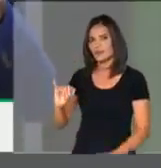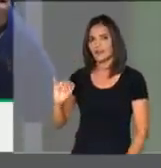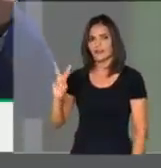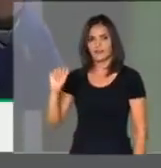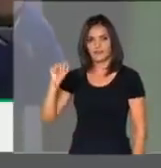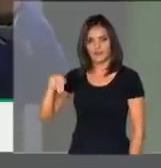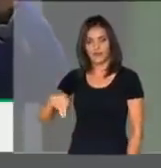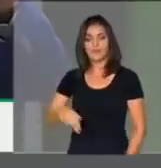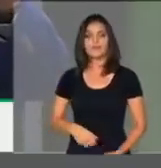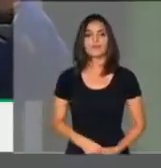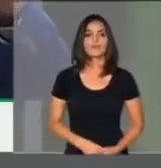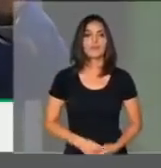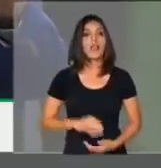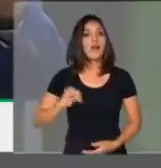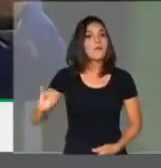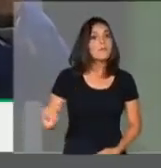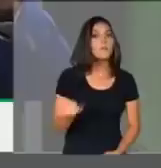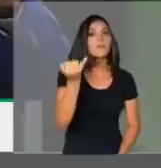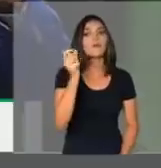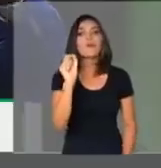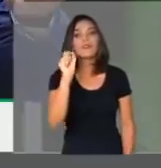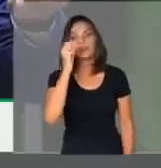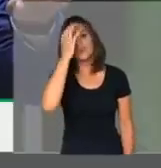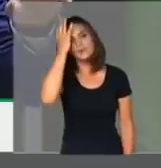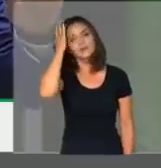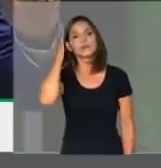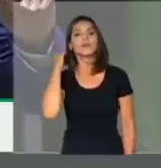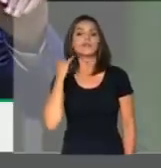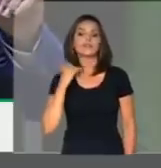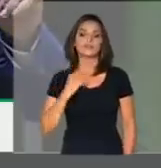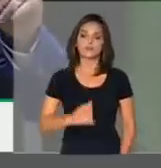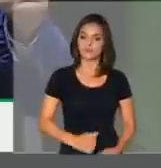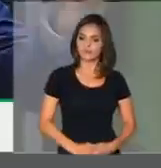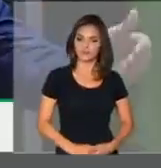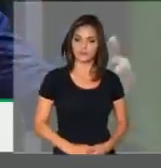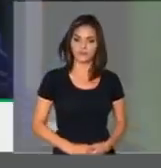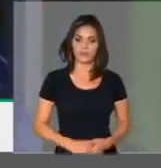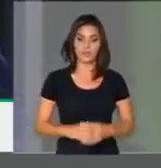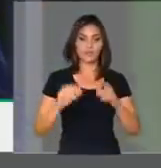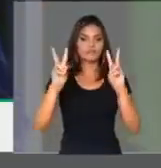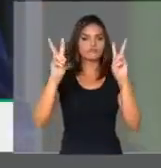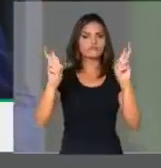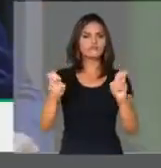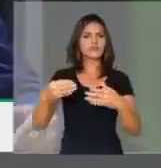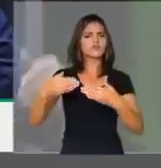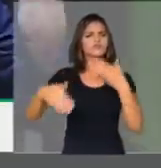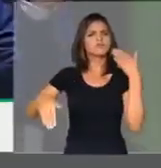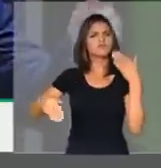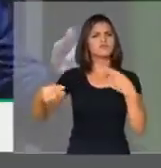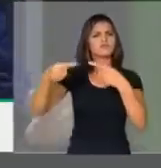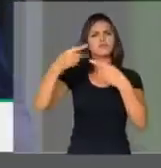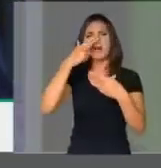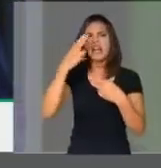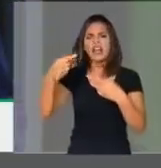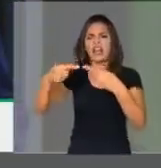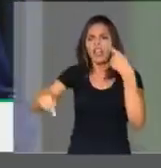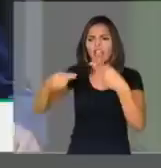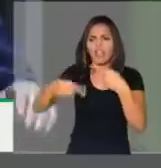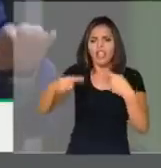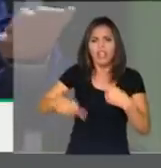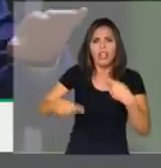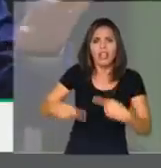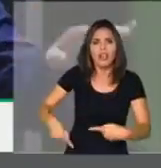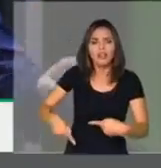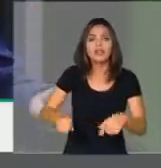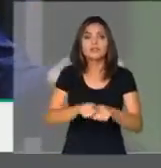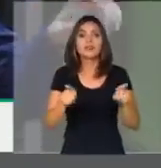para o deputado Edmilson, eu vou aproveitar que o deputado Ivan Valente falou sobre a incoerência e sobre o laranjal,